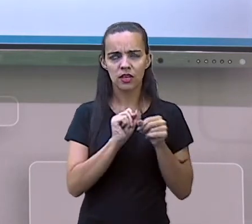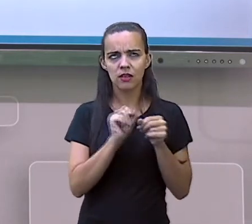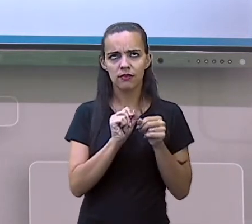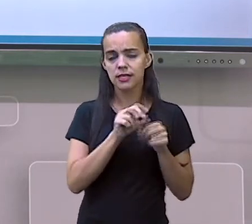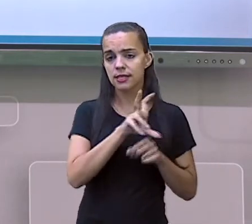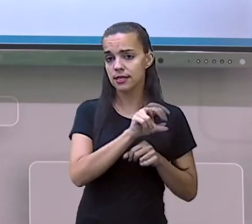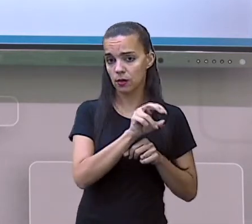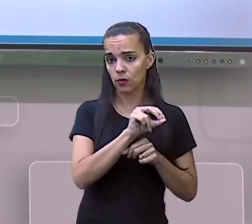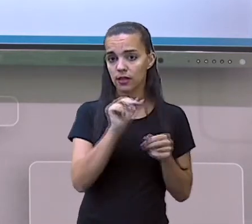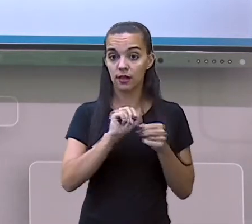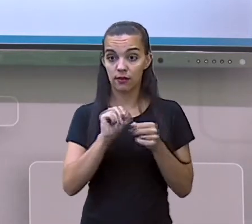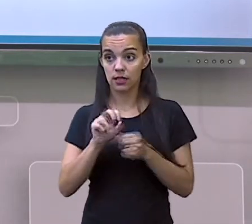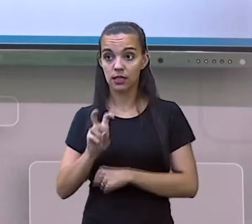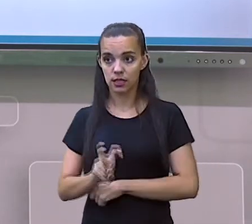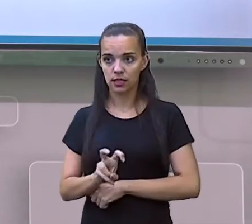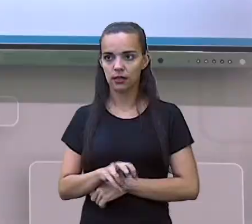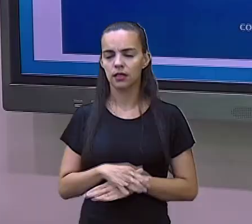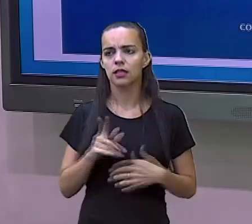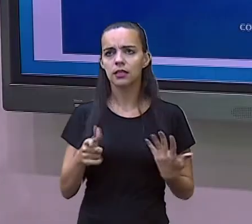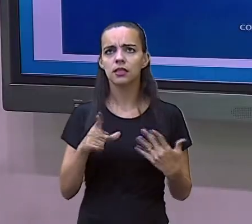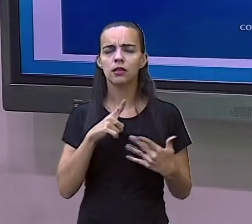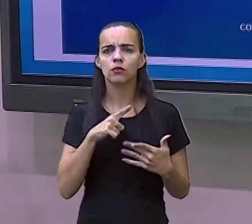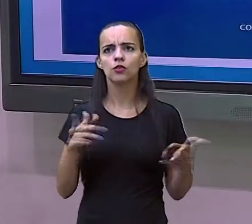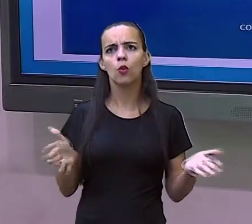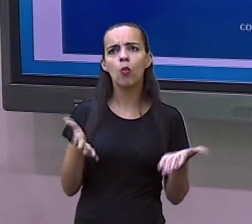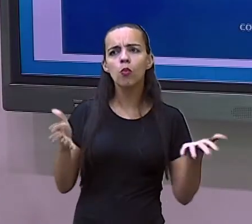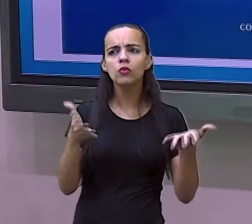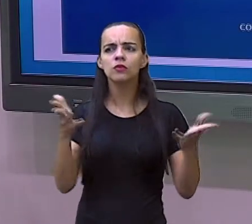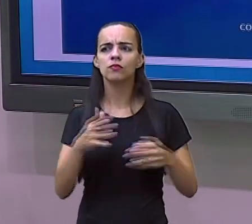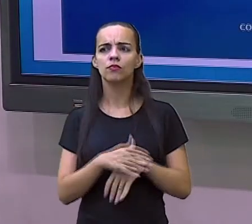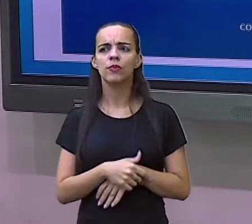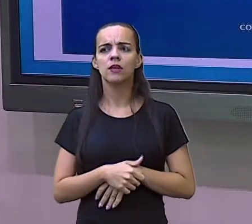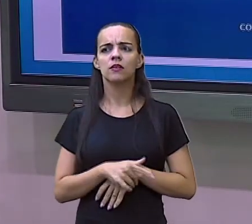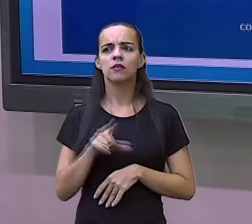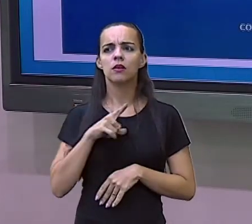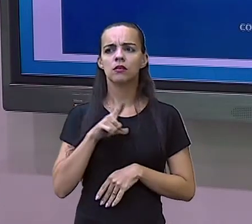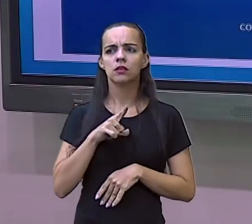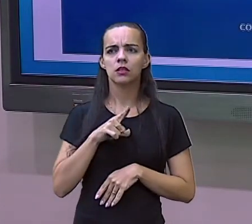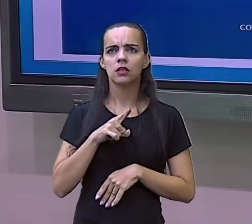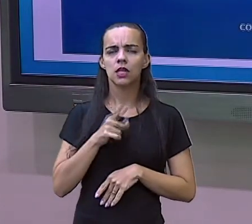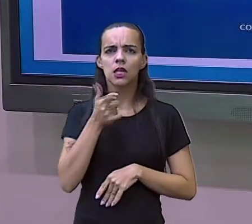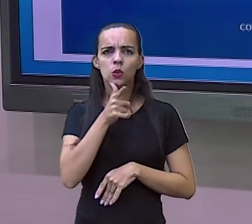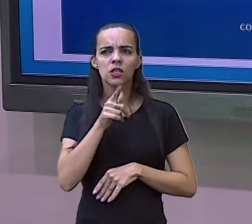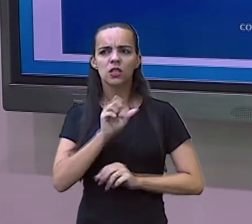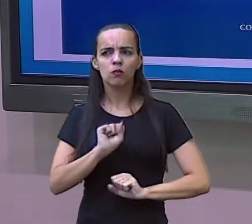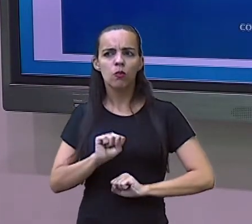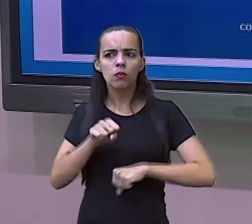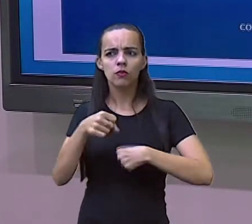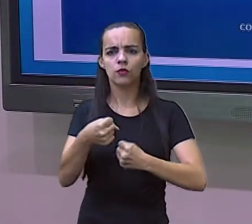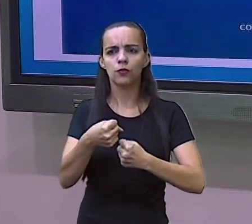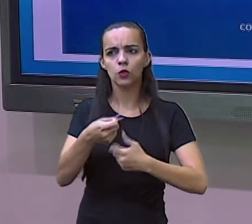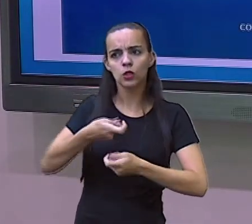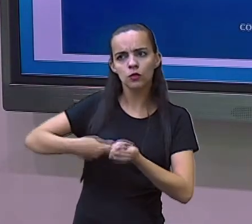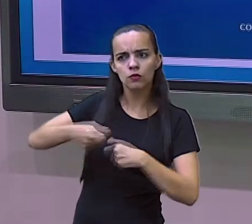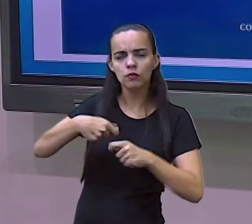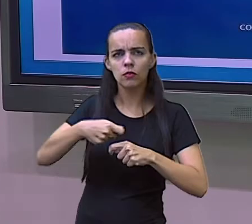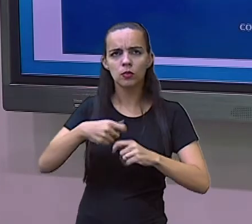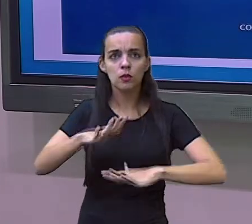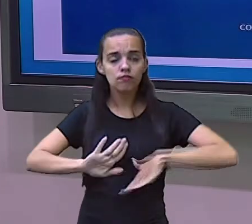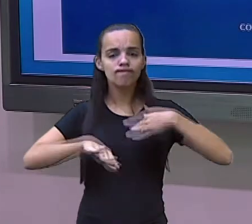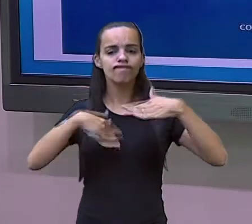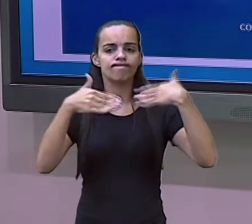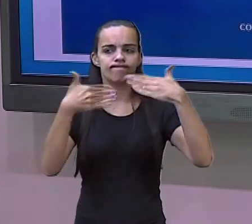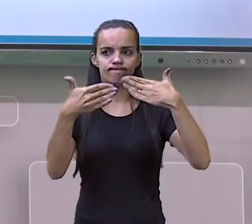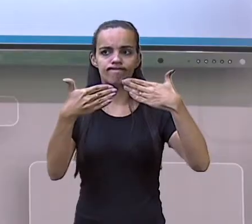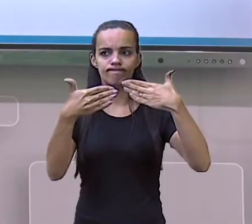uma política onde ele vai criar uma força econômica de